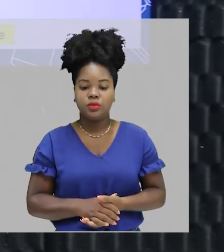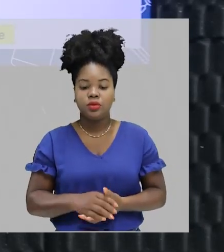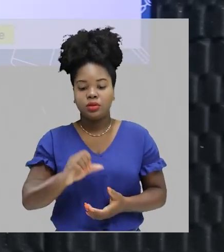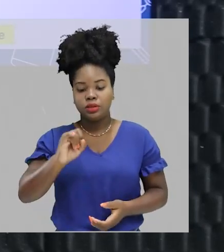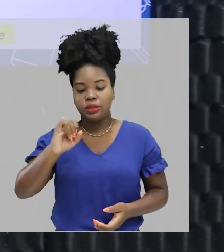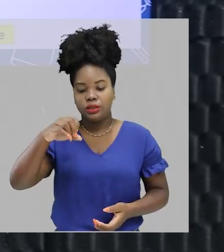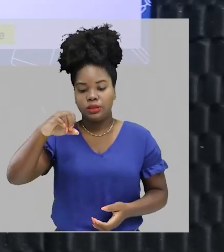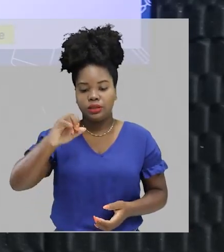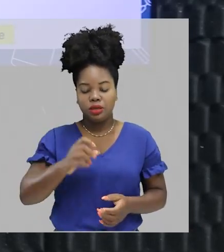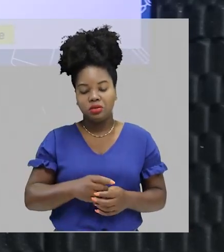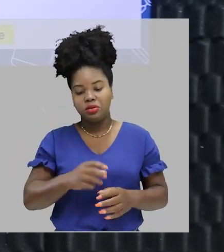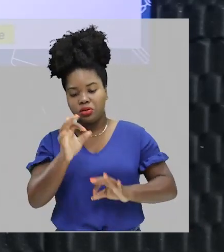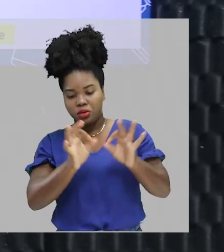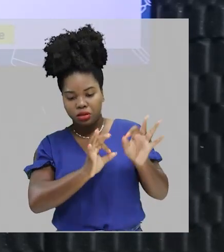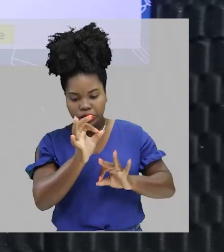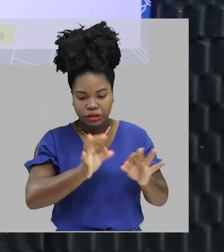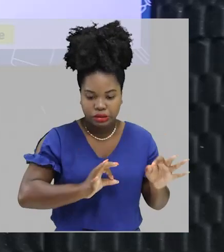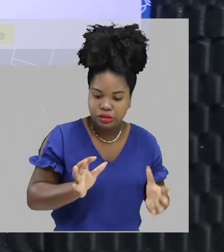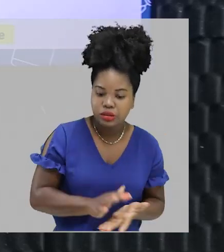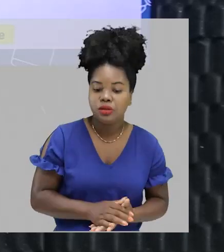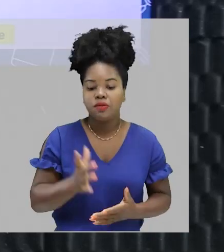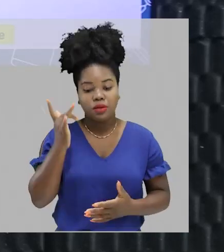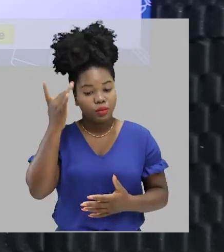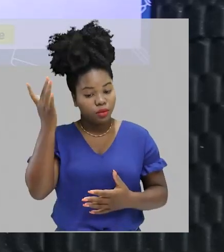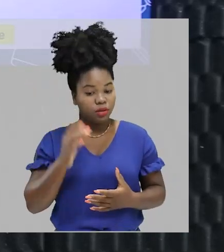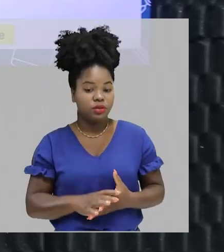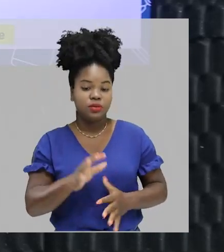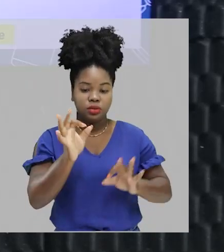simplificamos, certo? E aí vai ficar mais fácil o